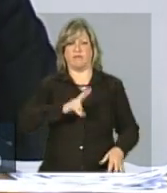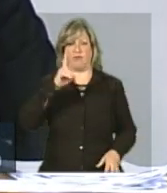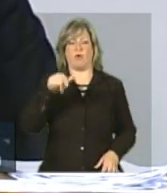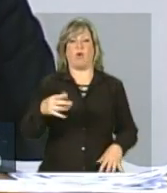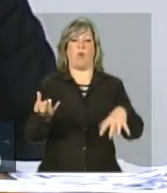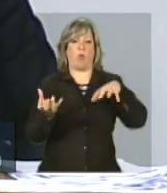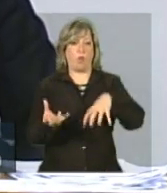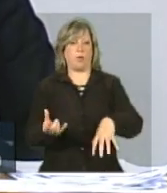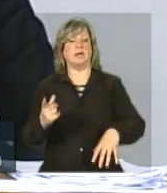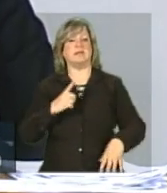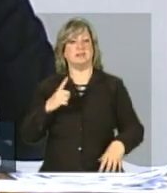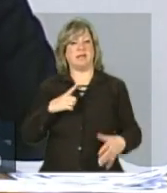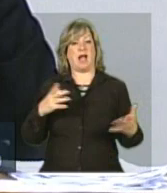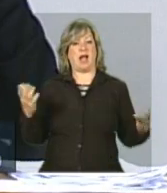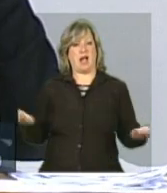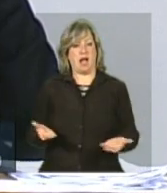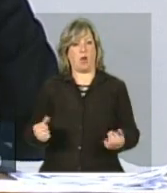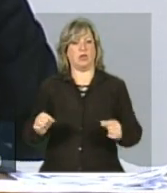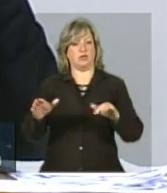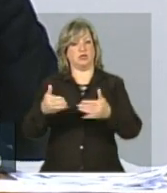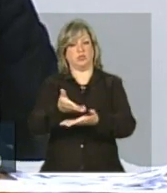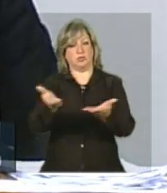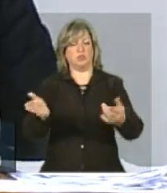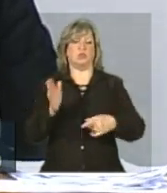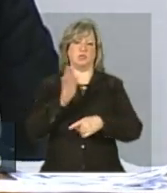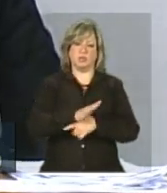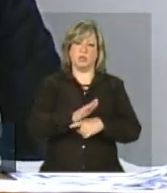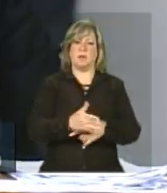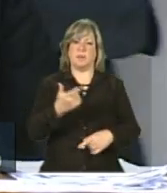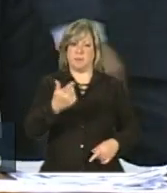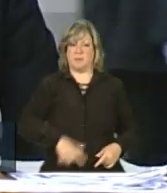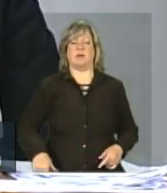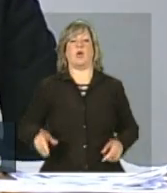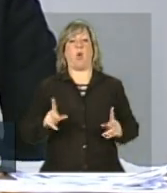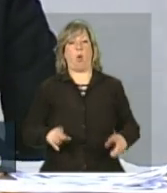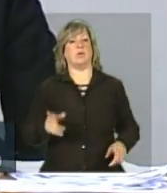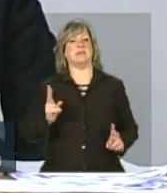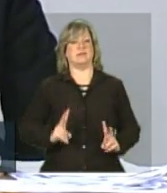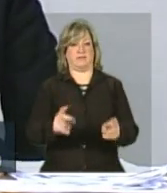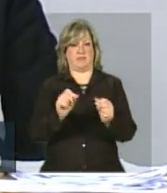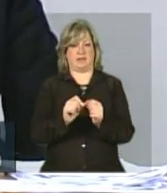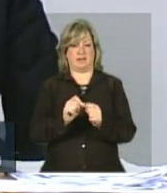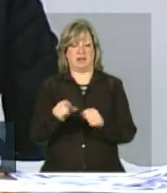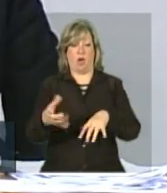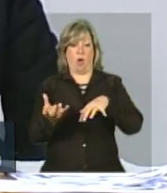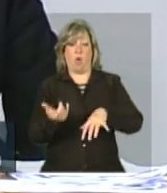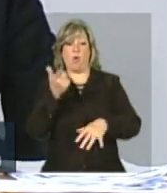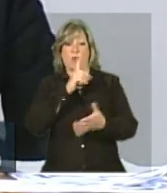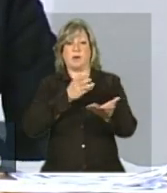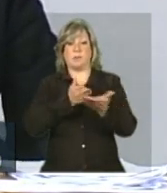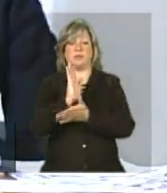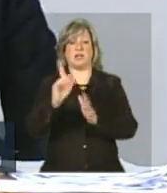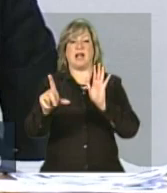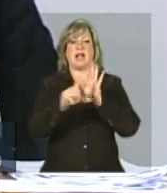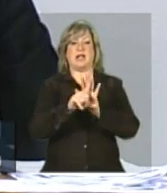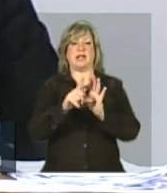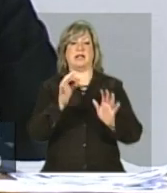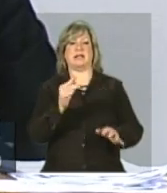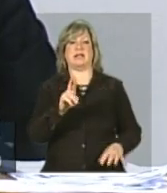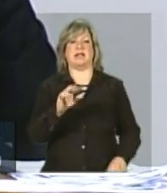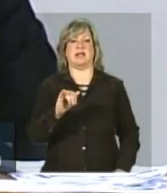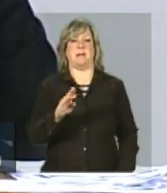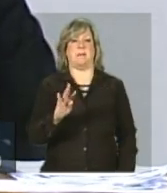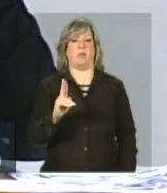Nacional está chamado a contribuir mais uma vez, como sempre tem feito. O Congresso já aprovou a lei tributária da Copa do Mundo